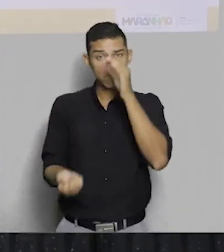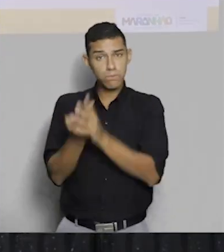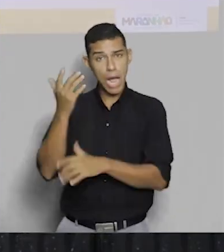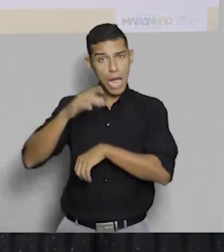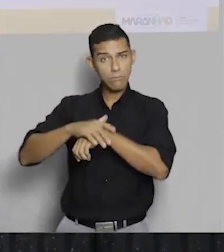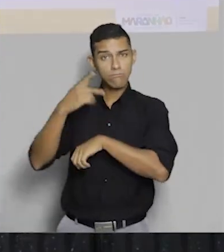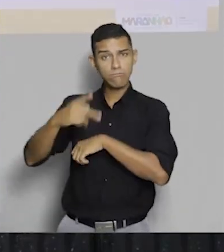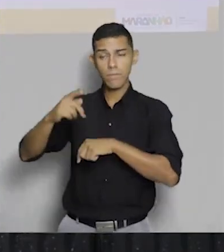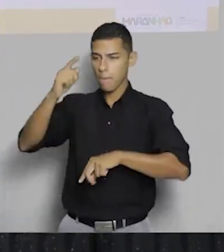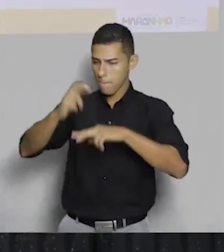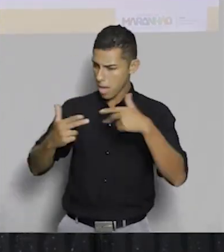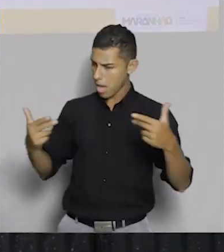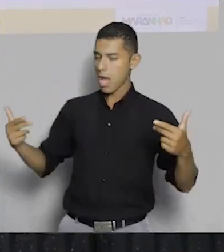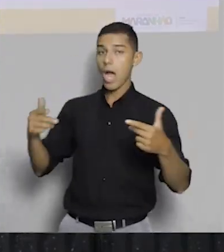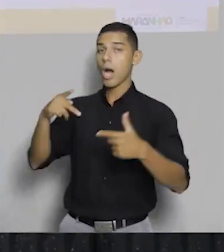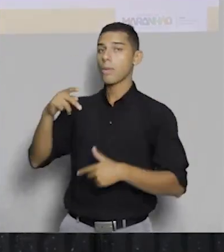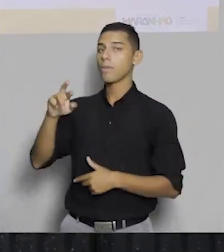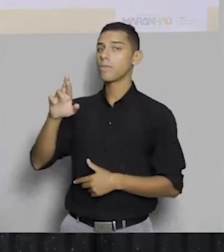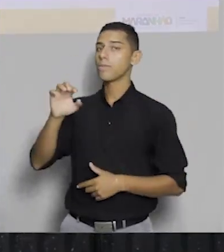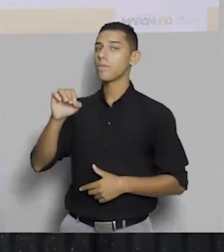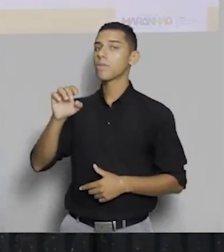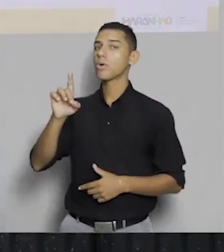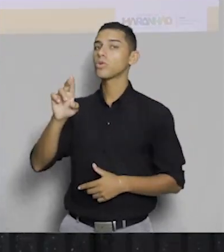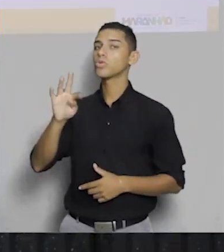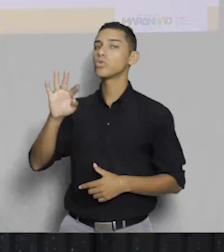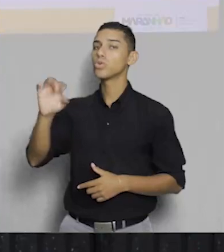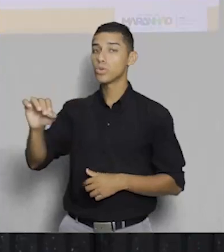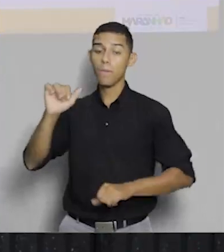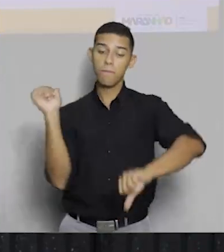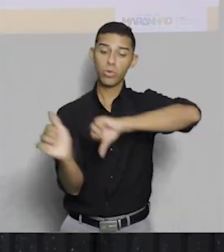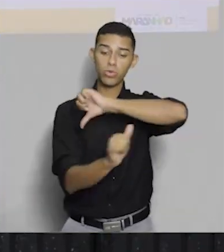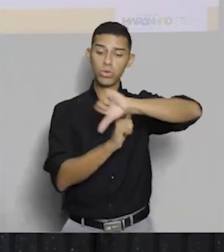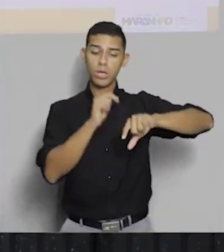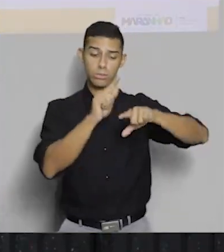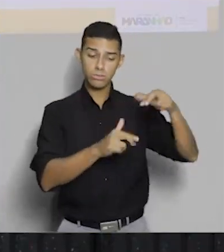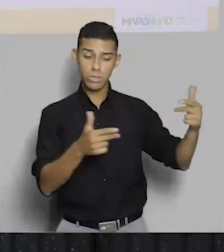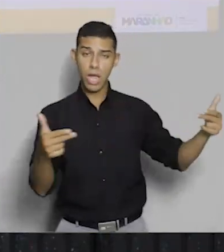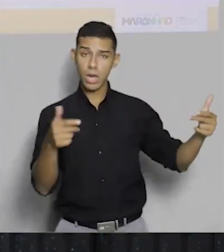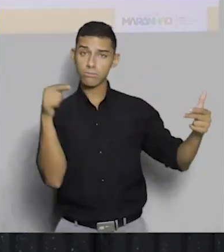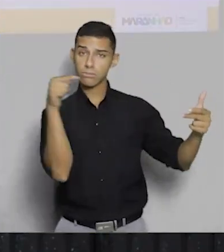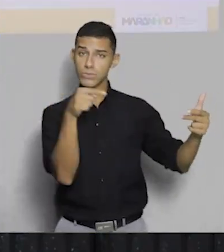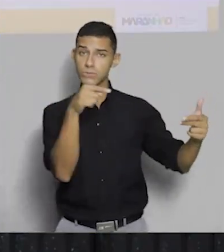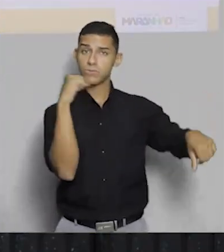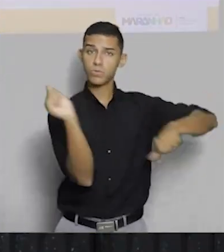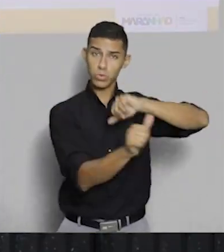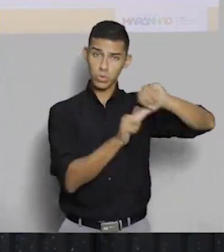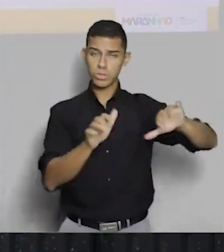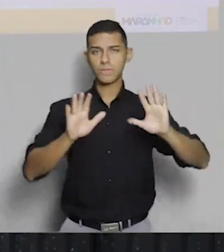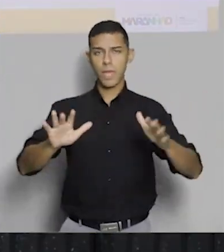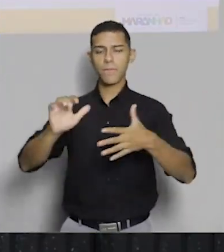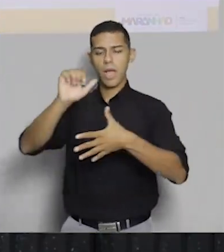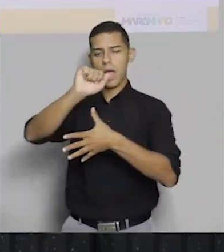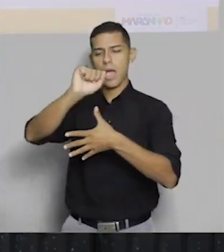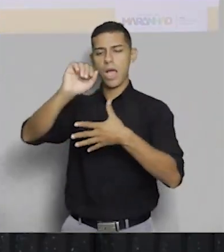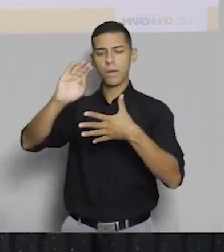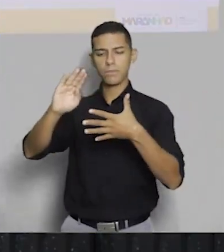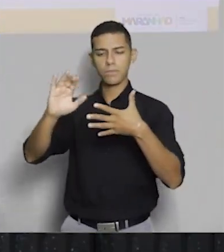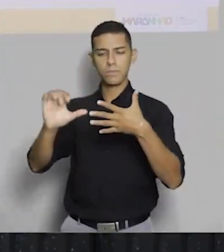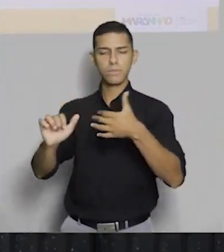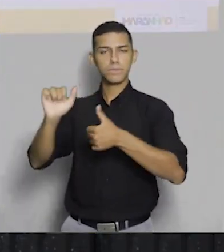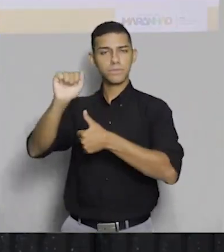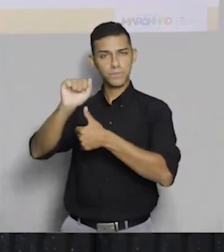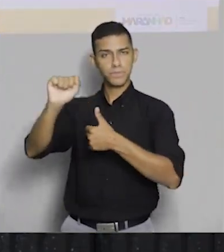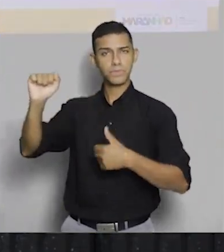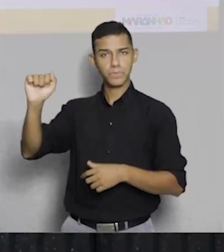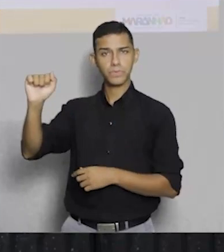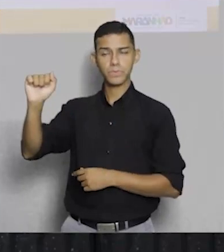tenho a mudança da matéria, a constituição da matéria. As alternativas nós temos,